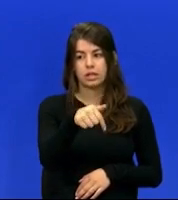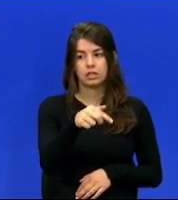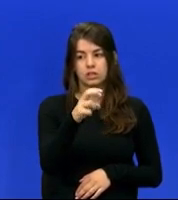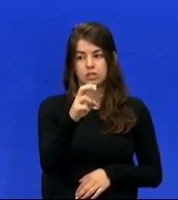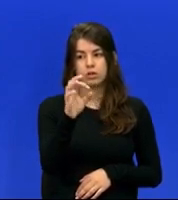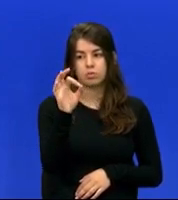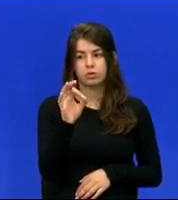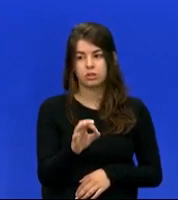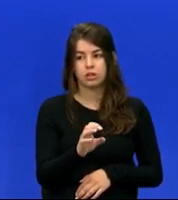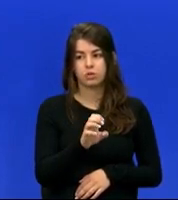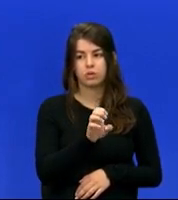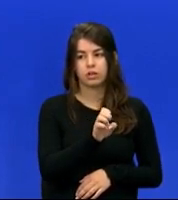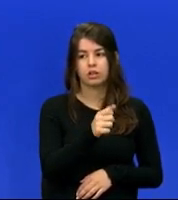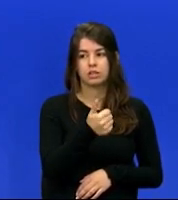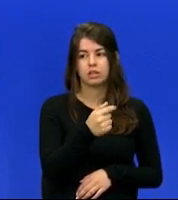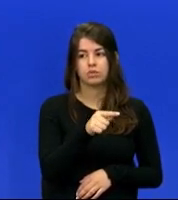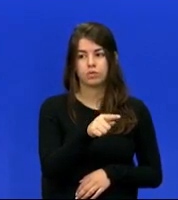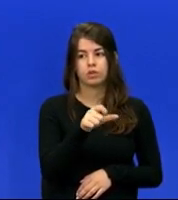4,75%, alternativa D,